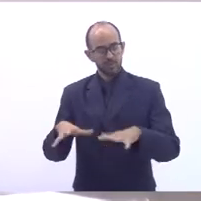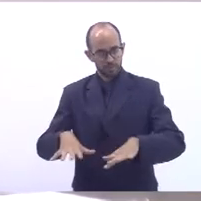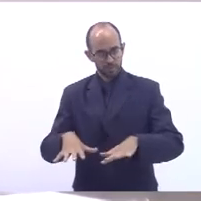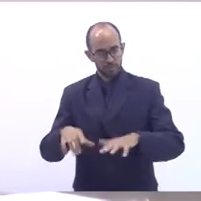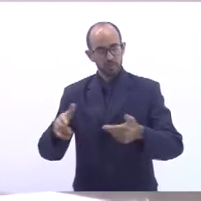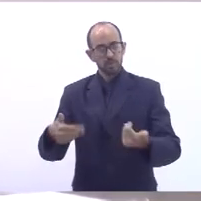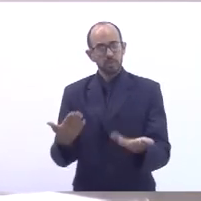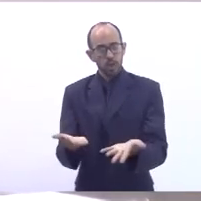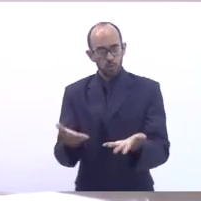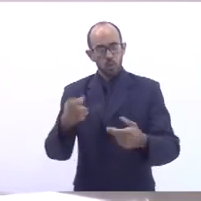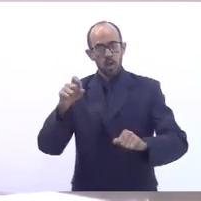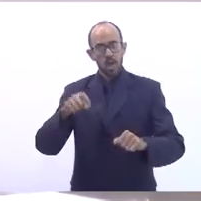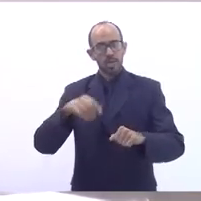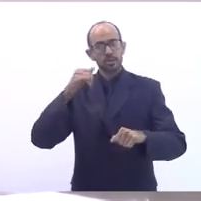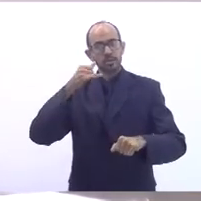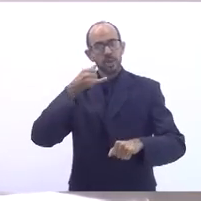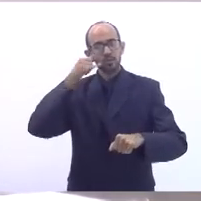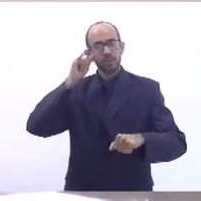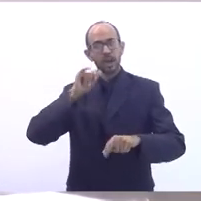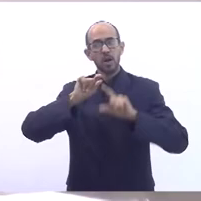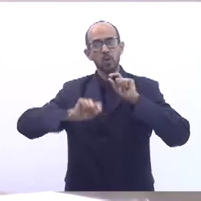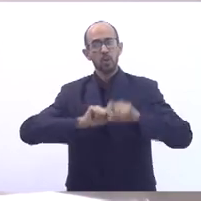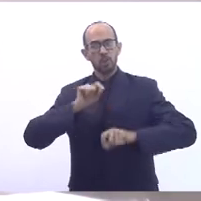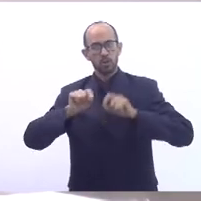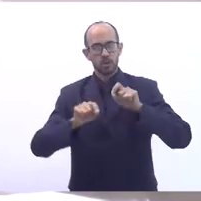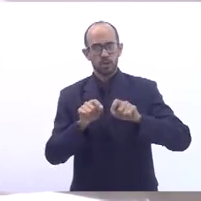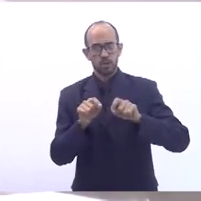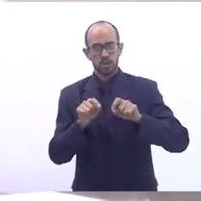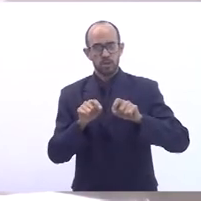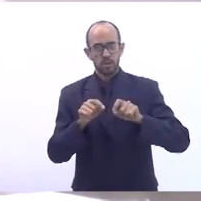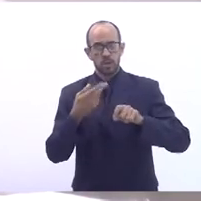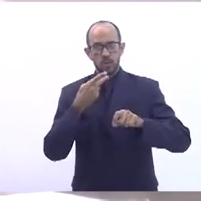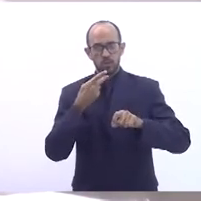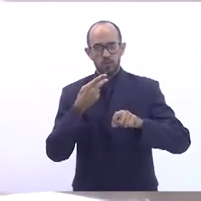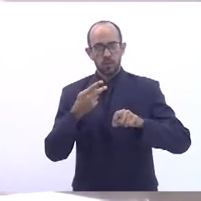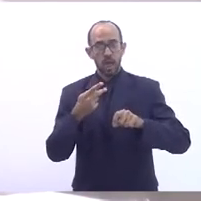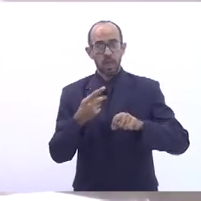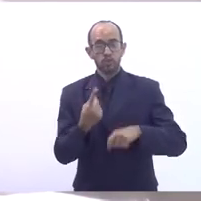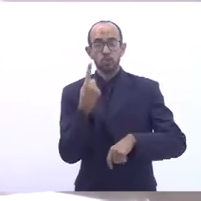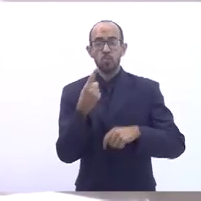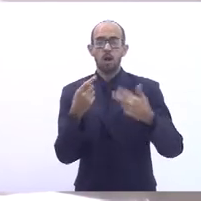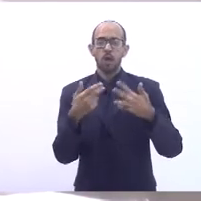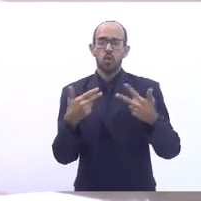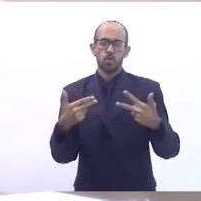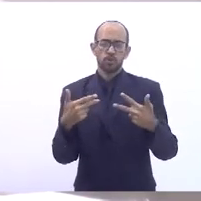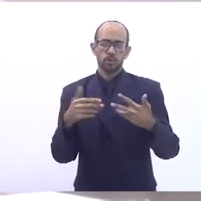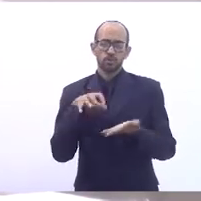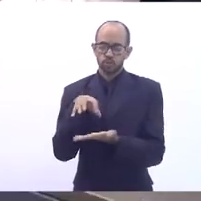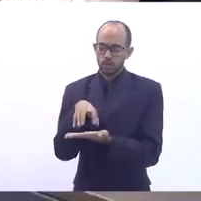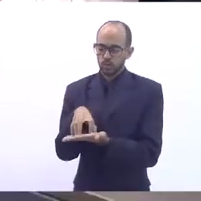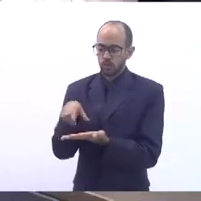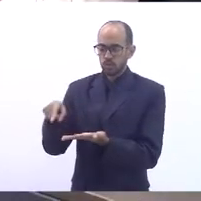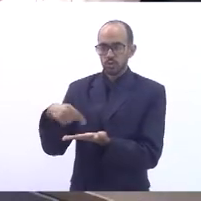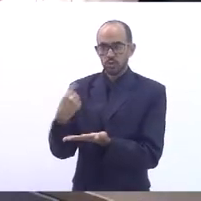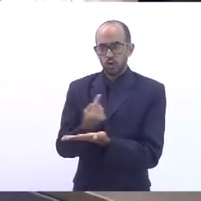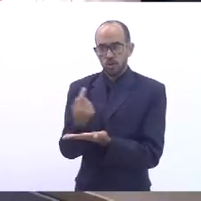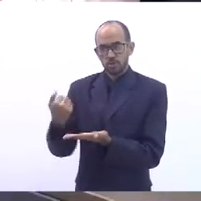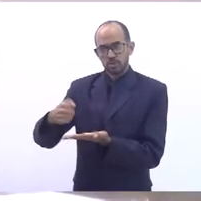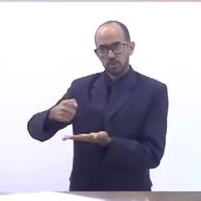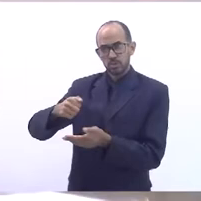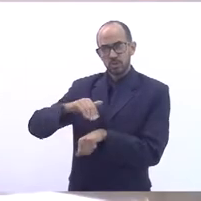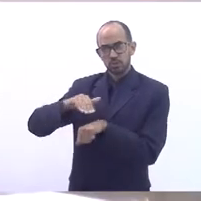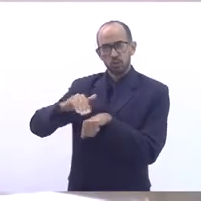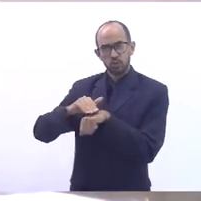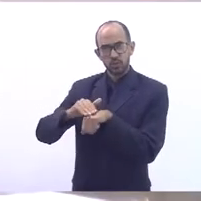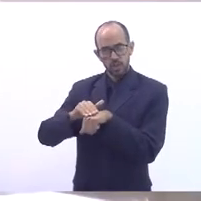um toque aqui para a gente evitar tratar como se fossem uma coisa só setores que a gente tem que atrair e a